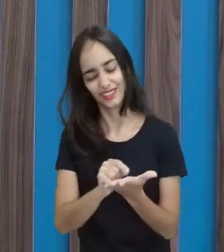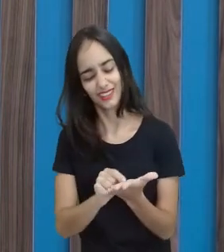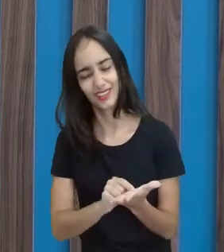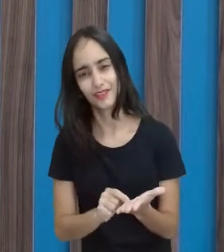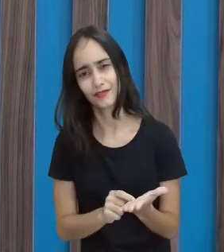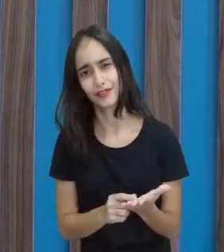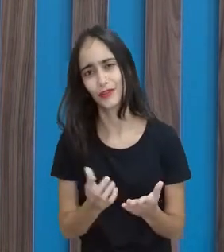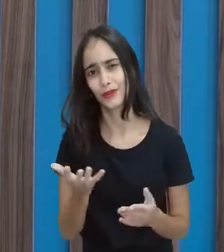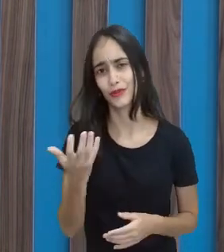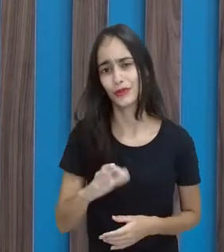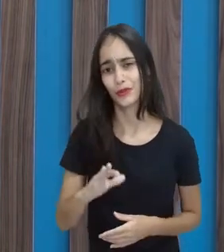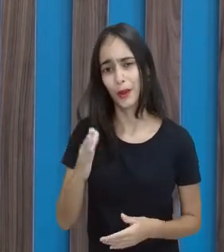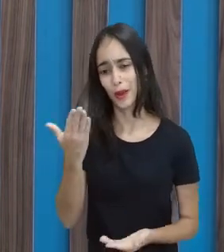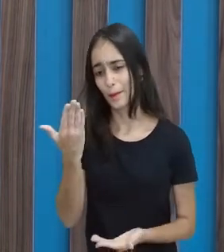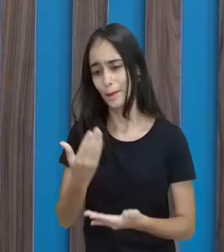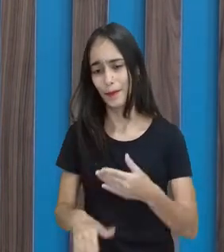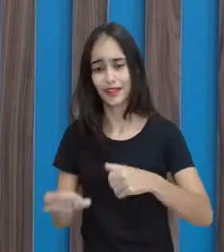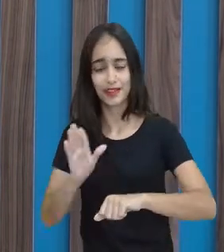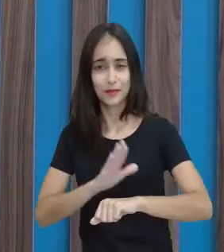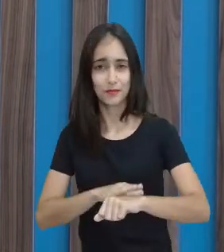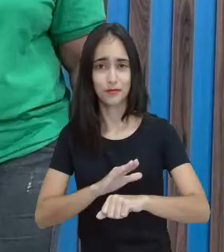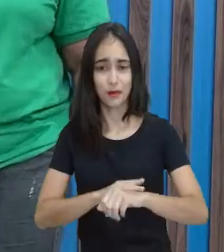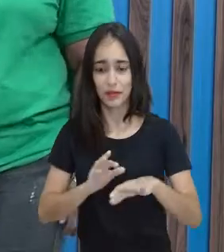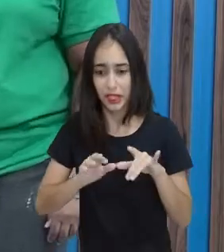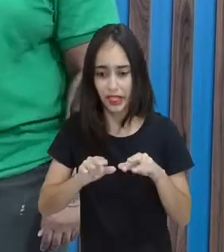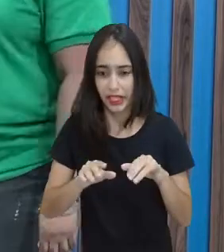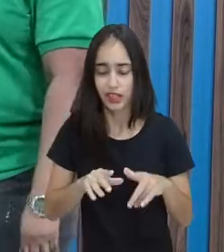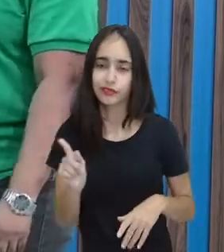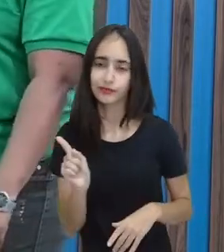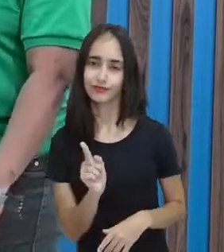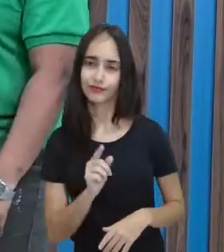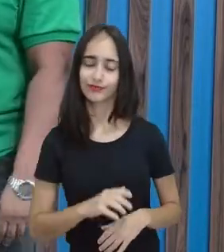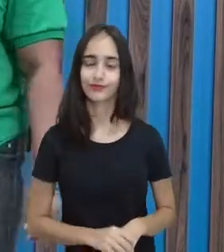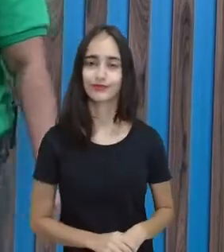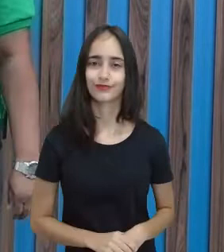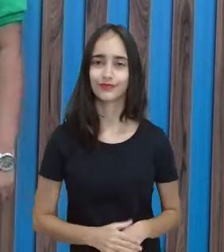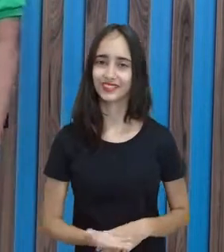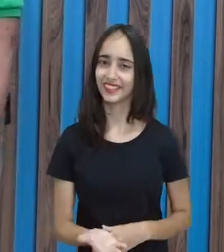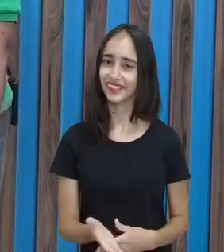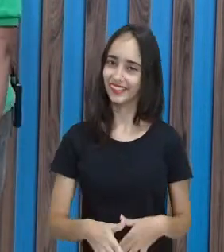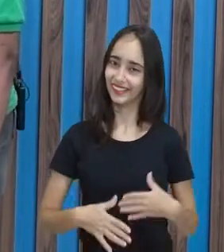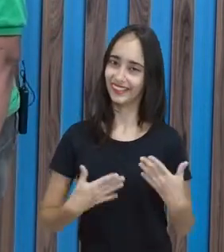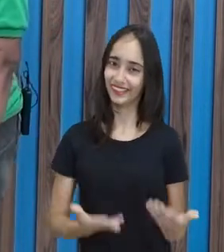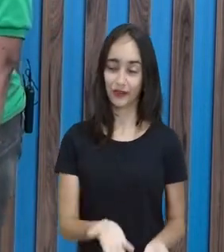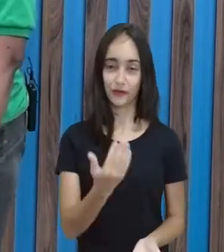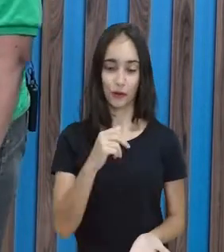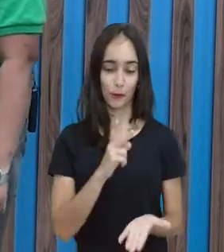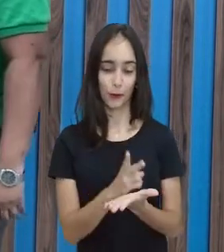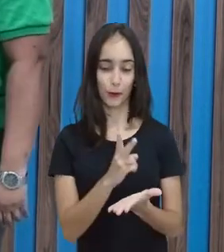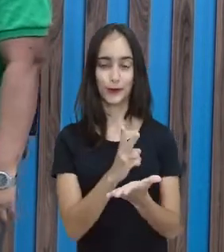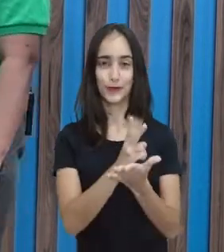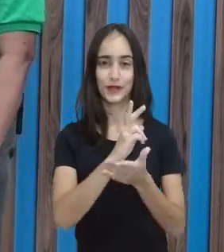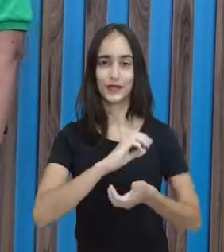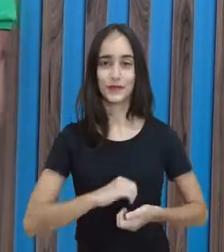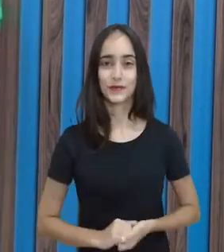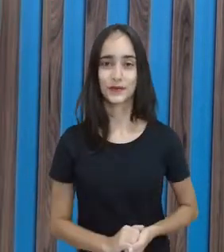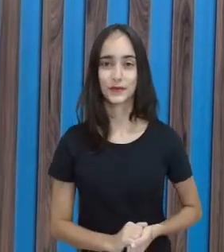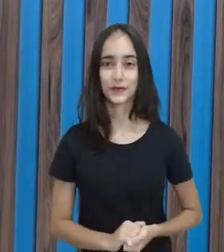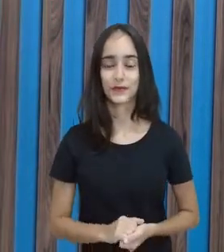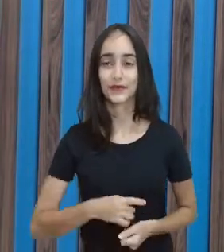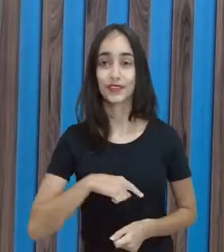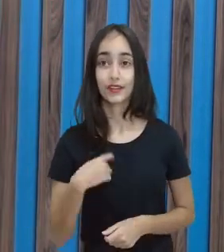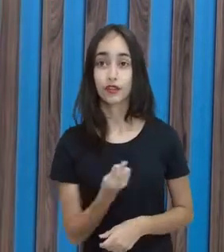querem perder um momento digitando nada. Dando continuidade, aqui a gente